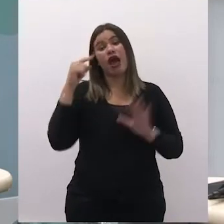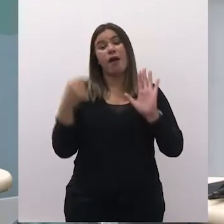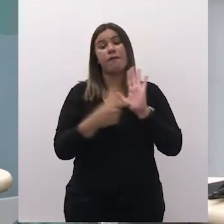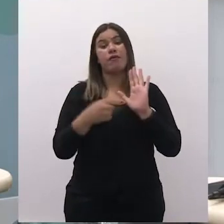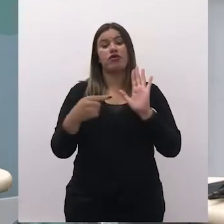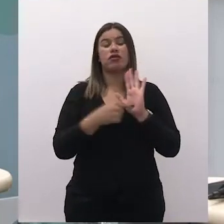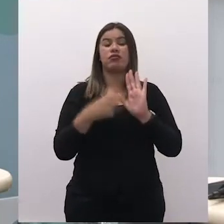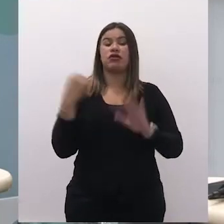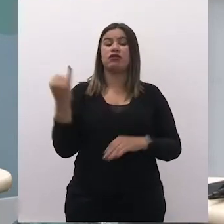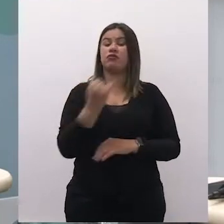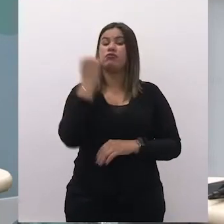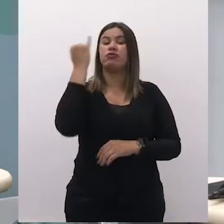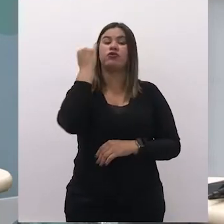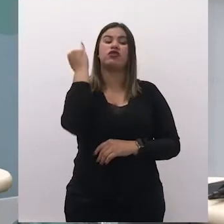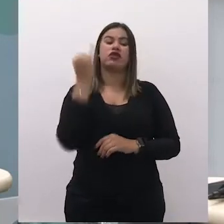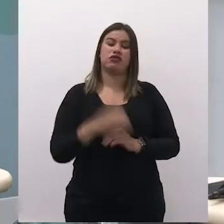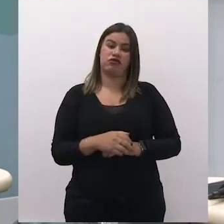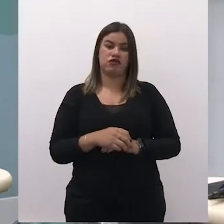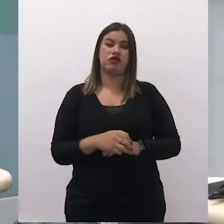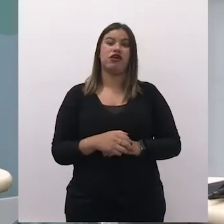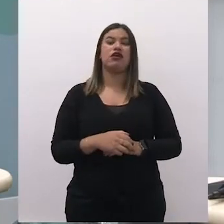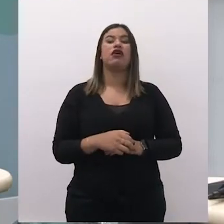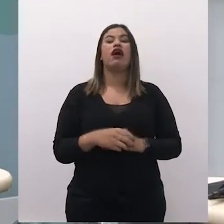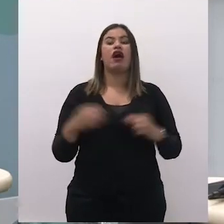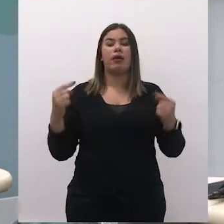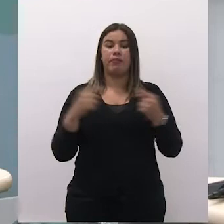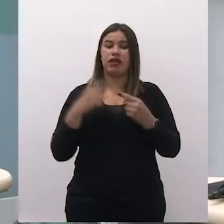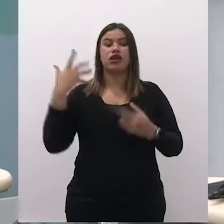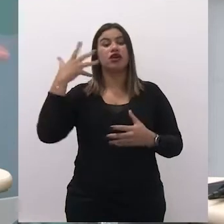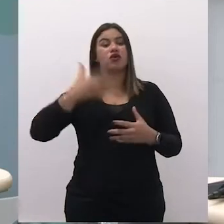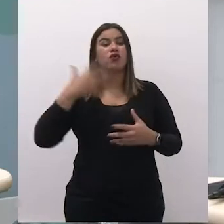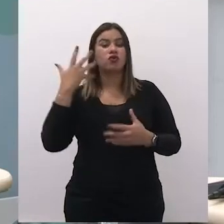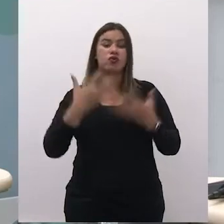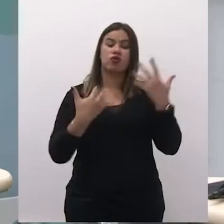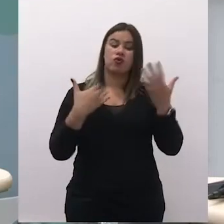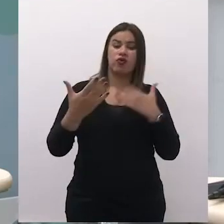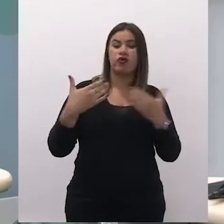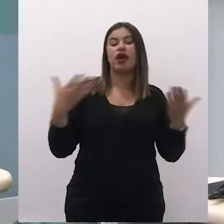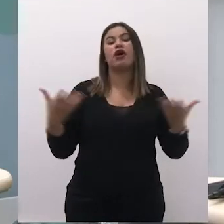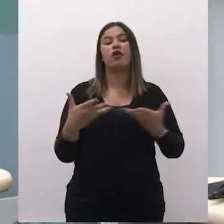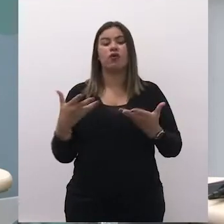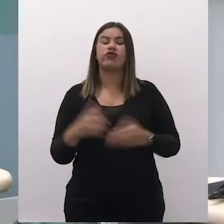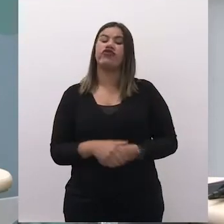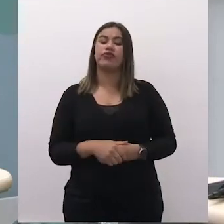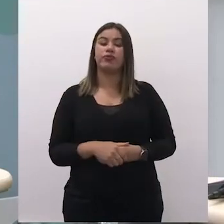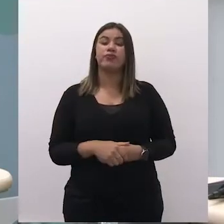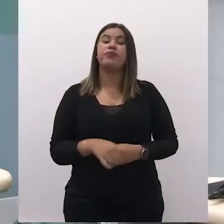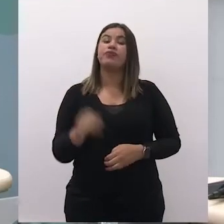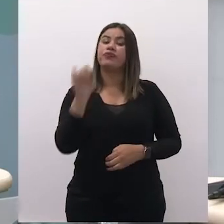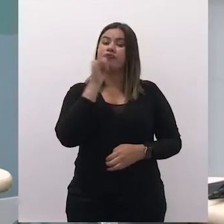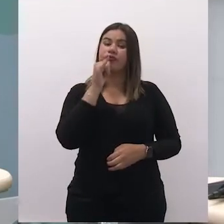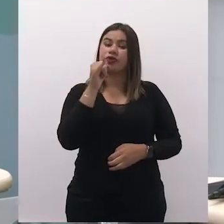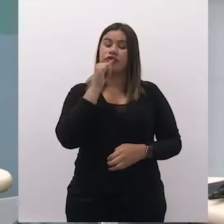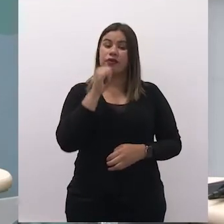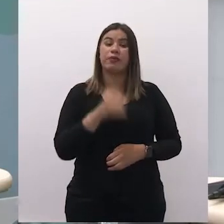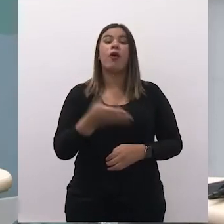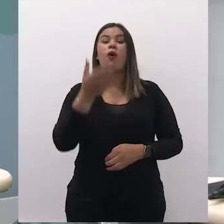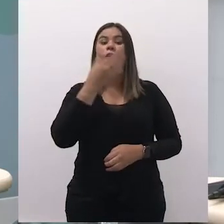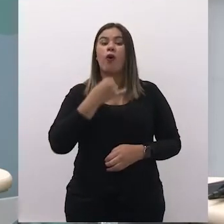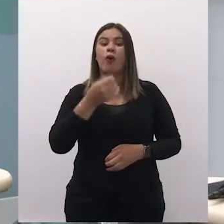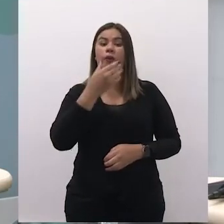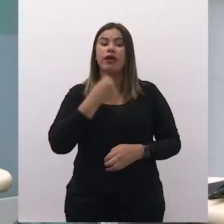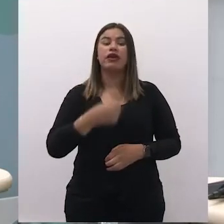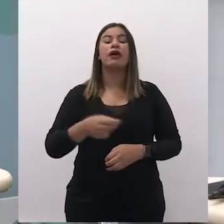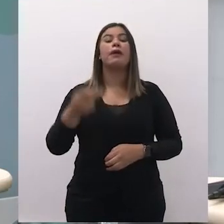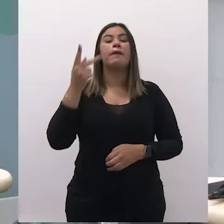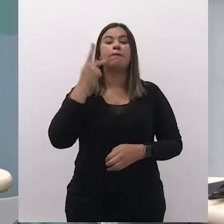apontamentos importantes na nossa discussão de hoje, tá bom? Por exemplo, Grazi, o Jean Piaget, quais conceitos